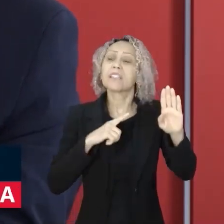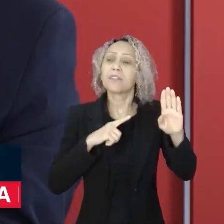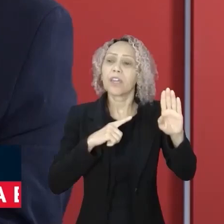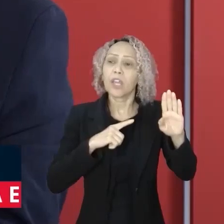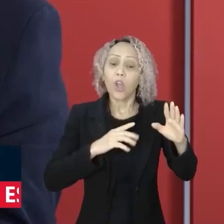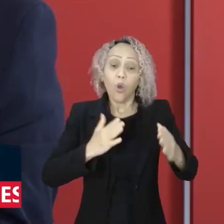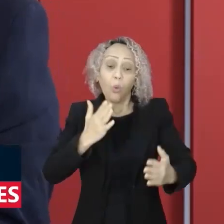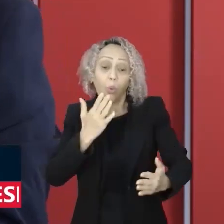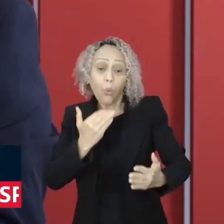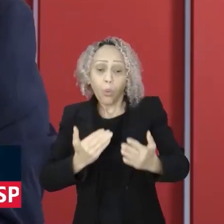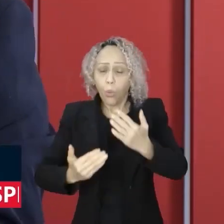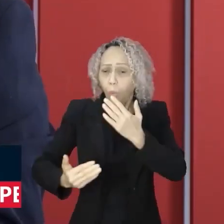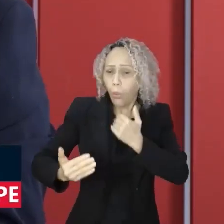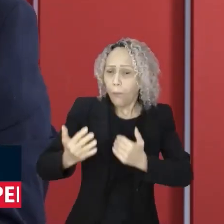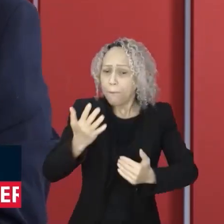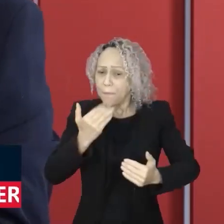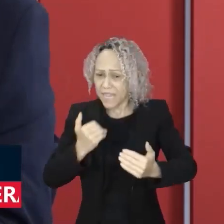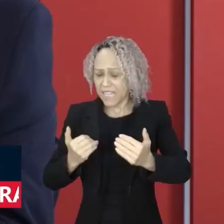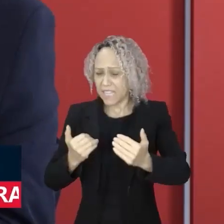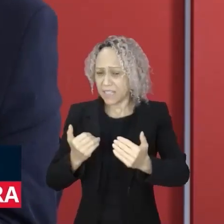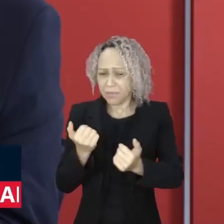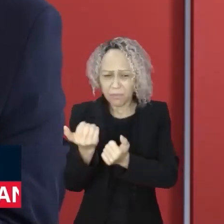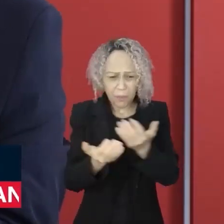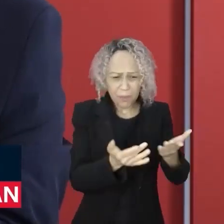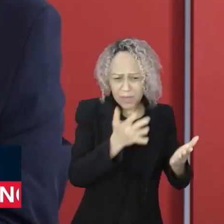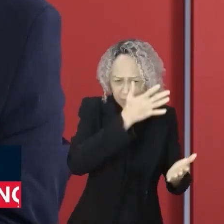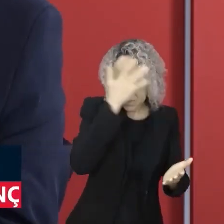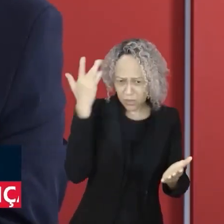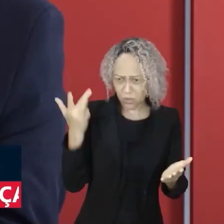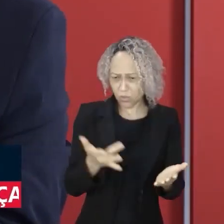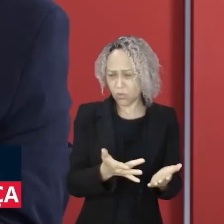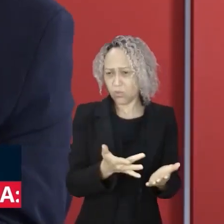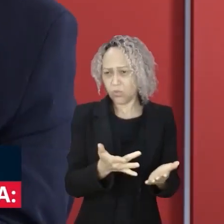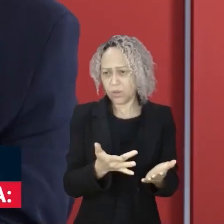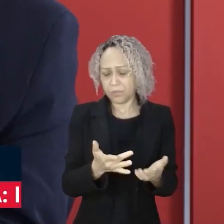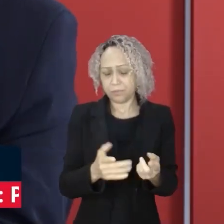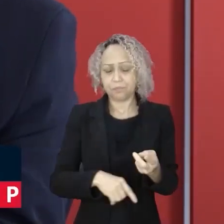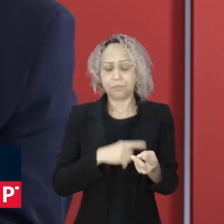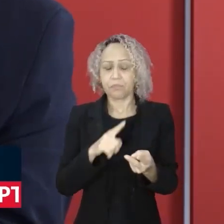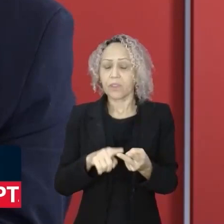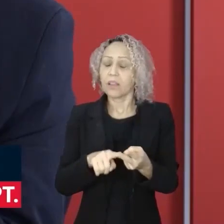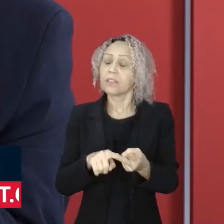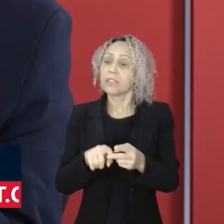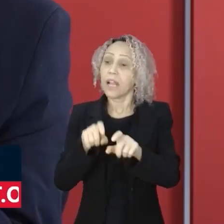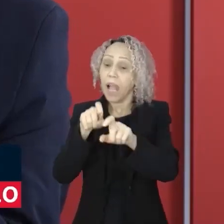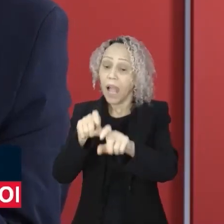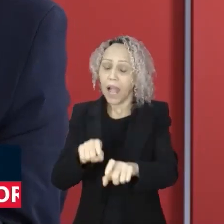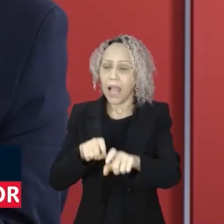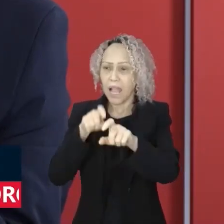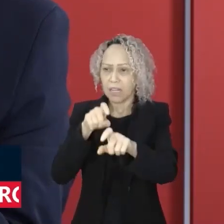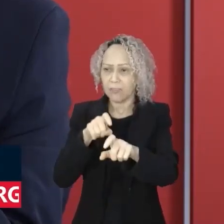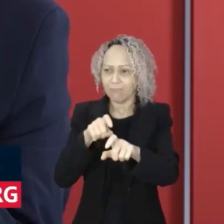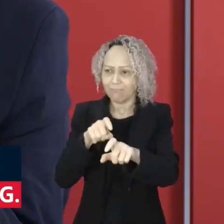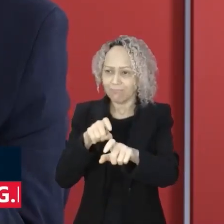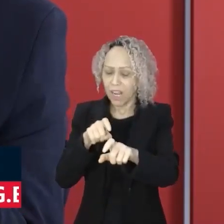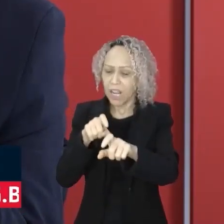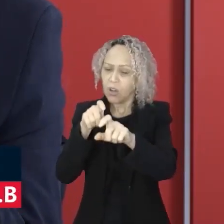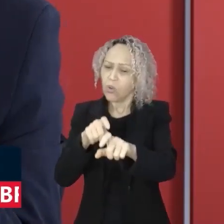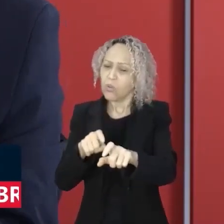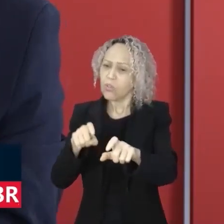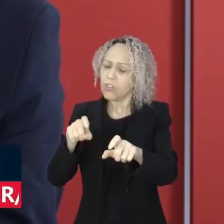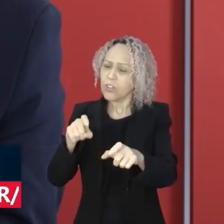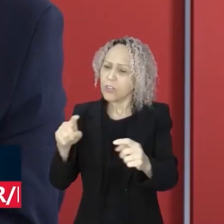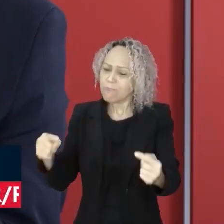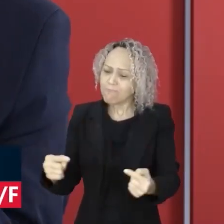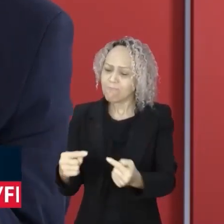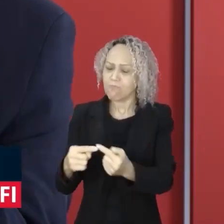com agroecologia, porque o tema da sustentabilidade, né, da agricultura regenerativa, né, da